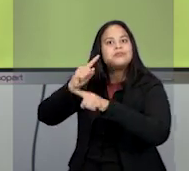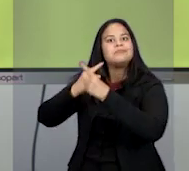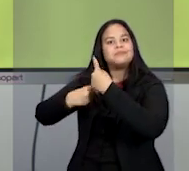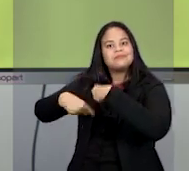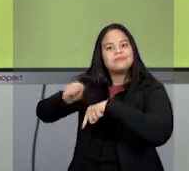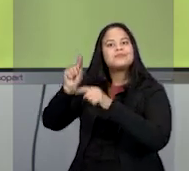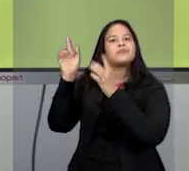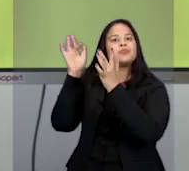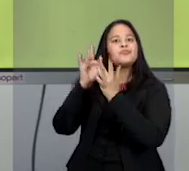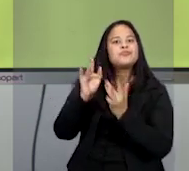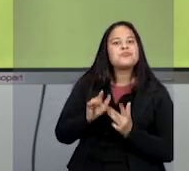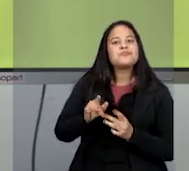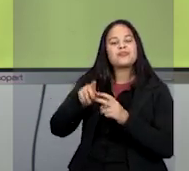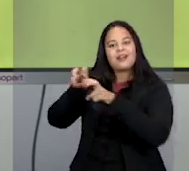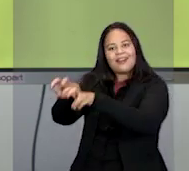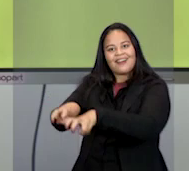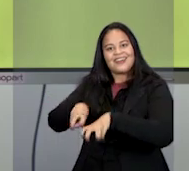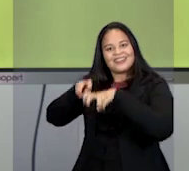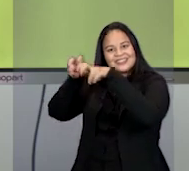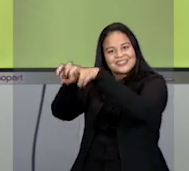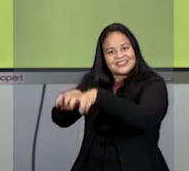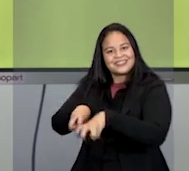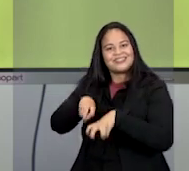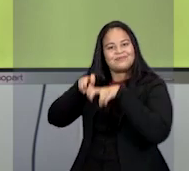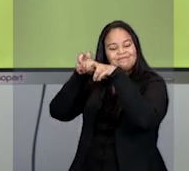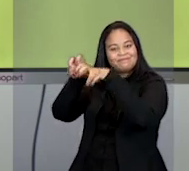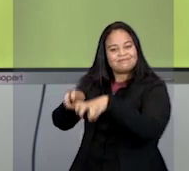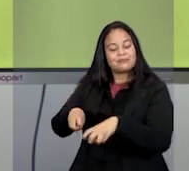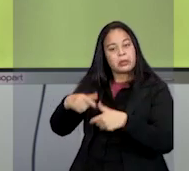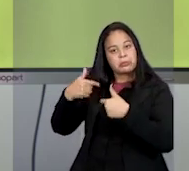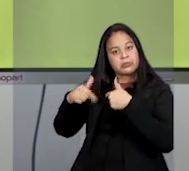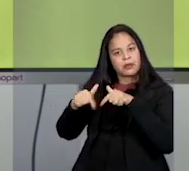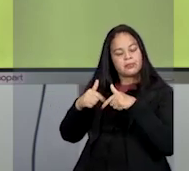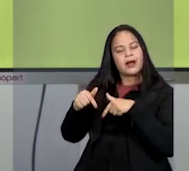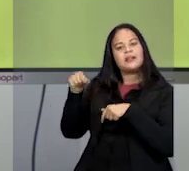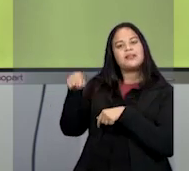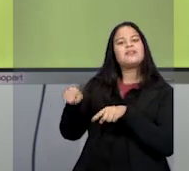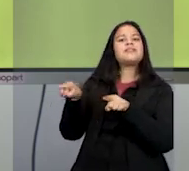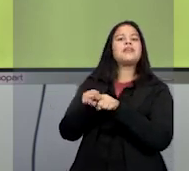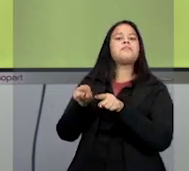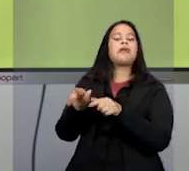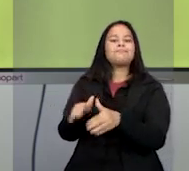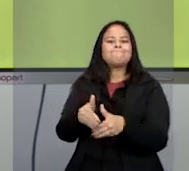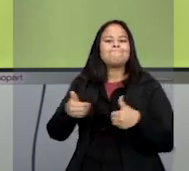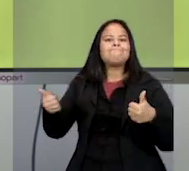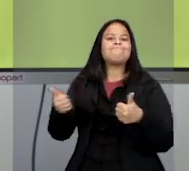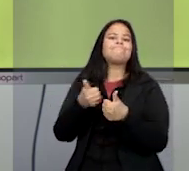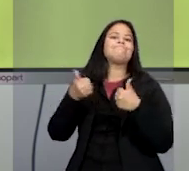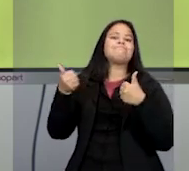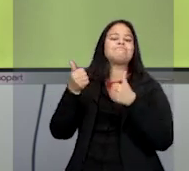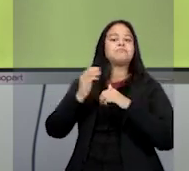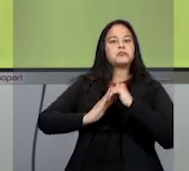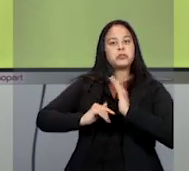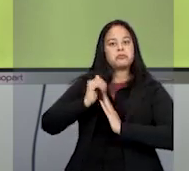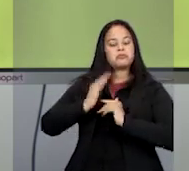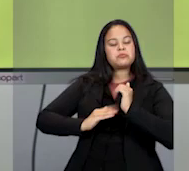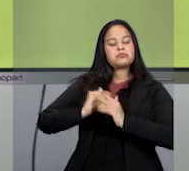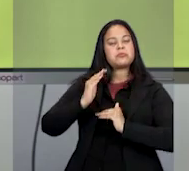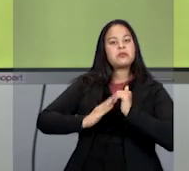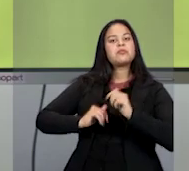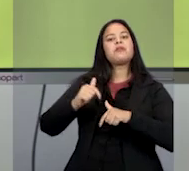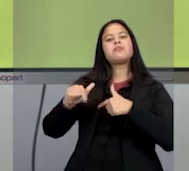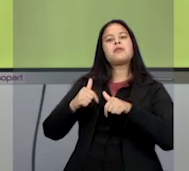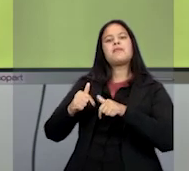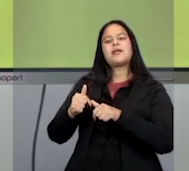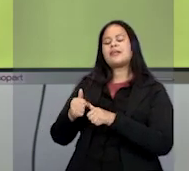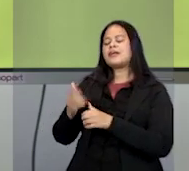desse tipo de agricultura, né, desse tipo de mão de obra, desse tipo de qualificação desse trabalhador para ele saber